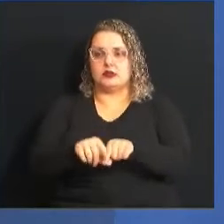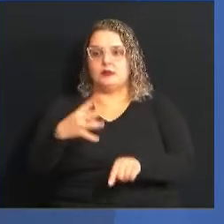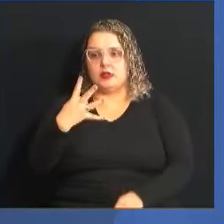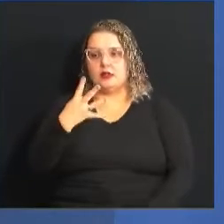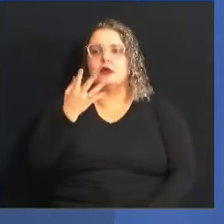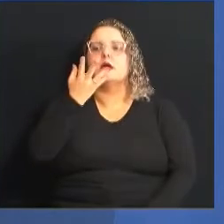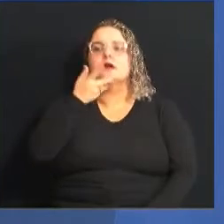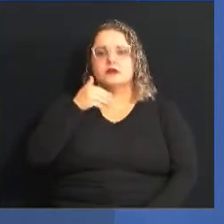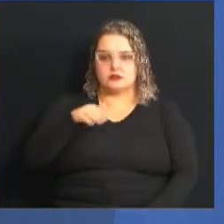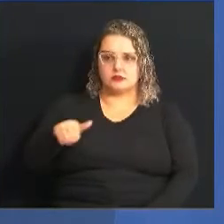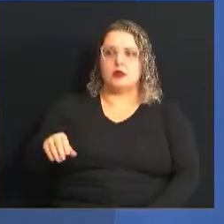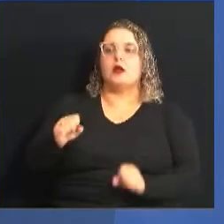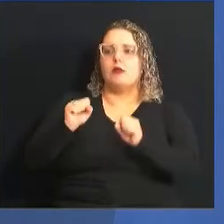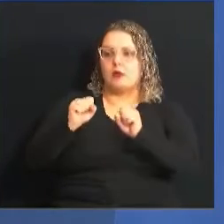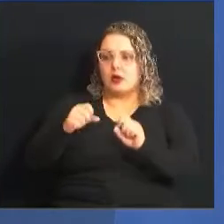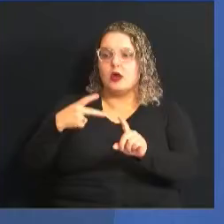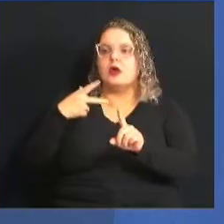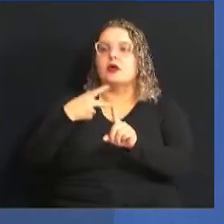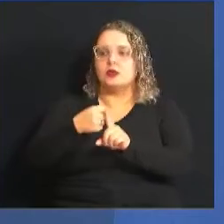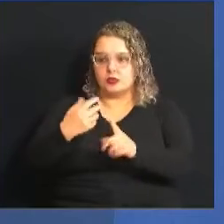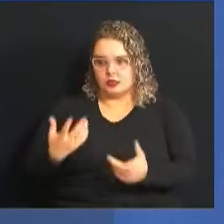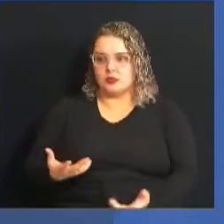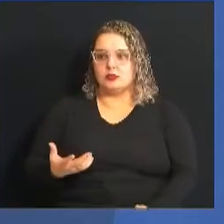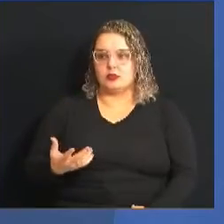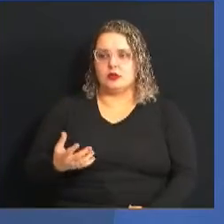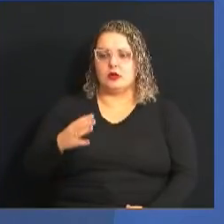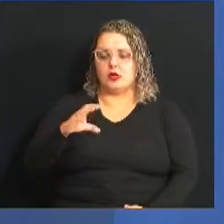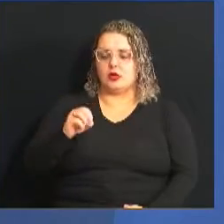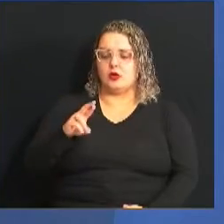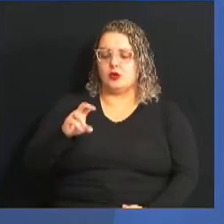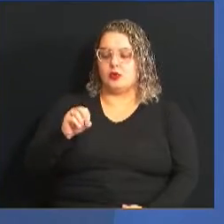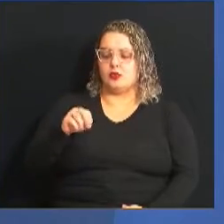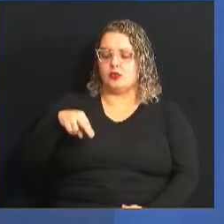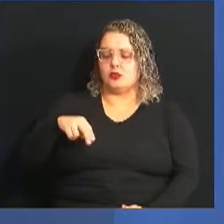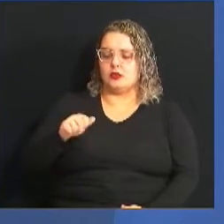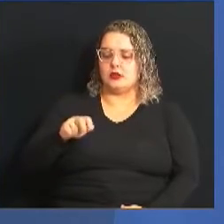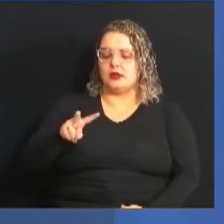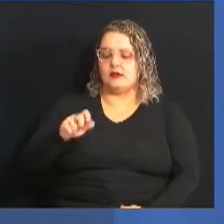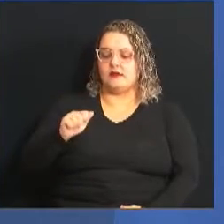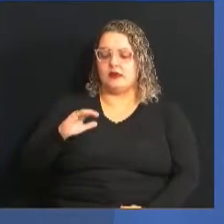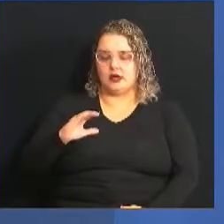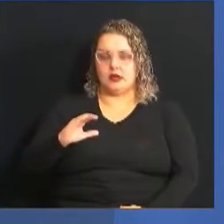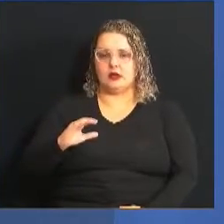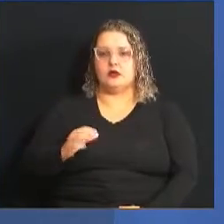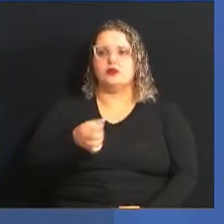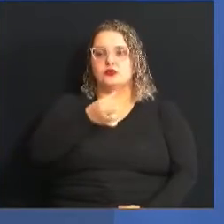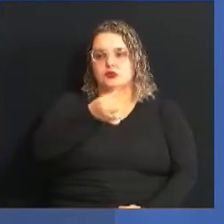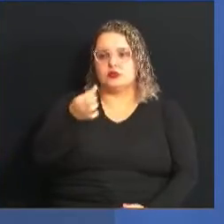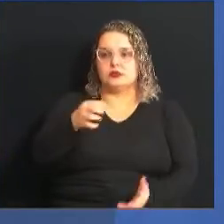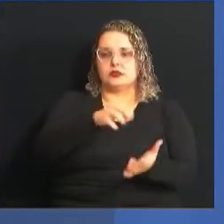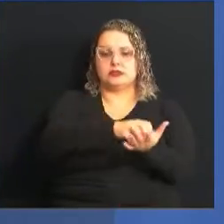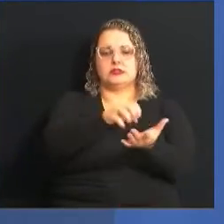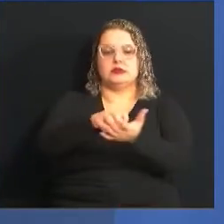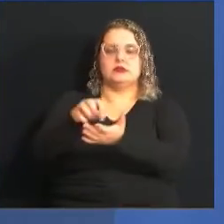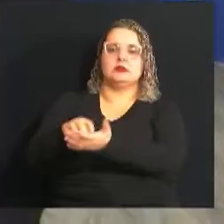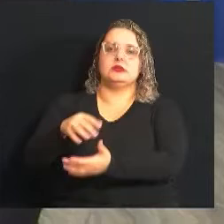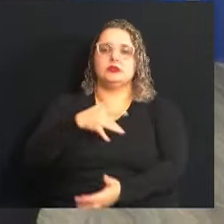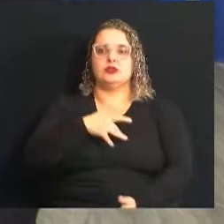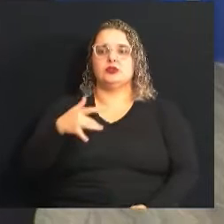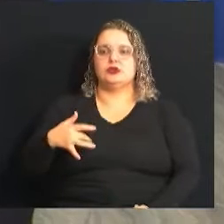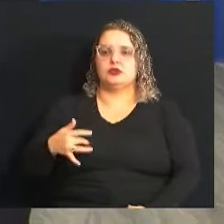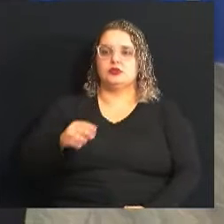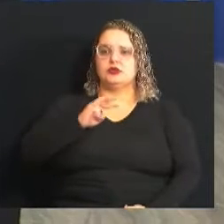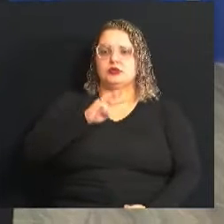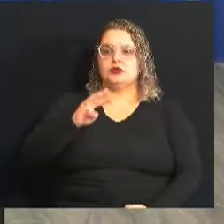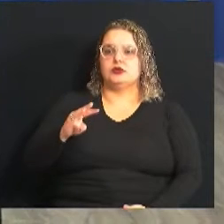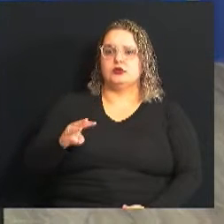crianças, a dose recomendada é a Coronavac. Então você procura um dos 66 centros de saúde no site Vacina.